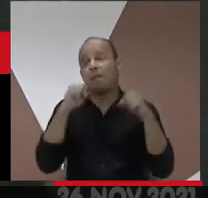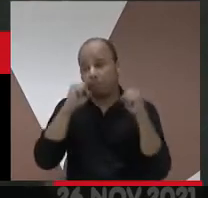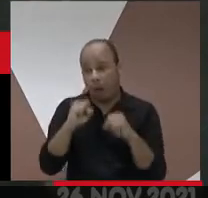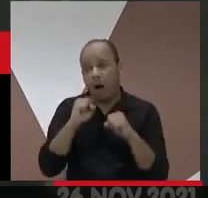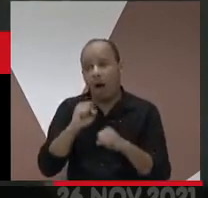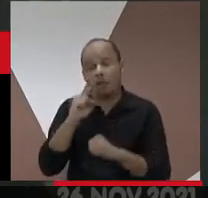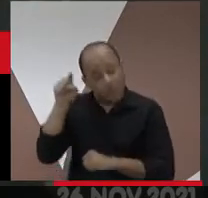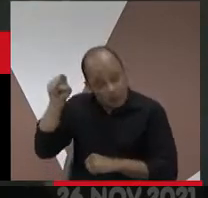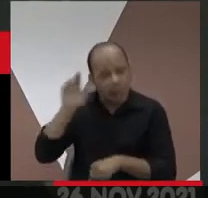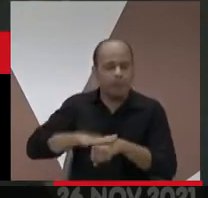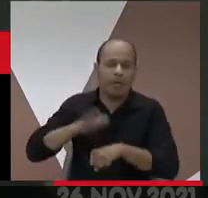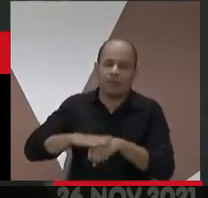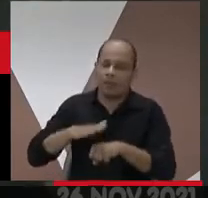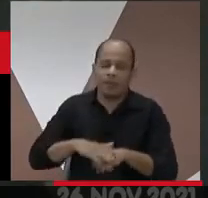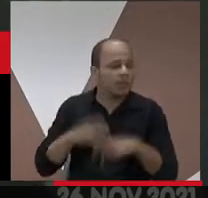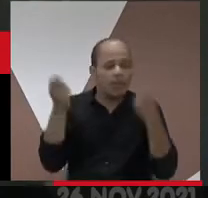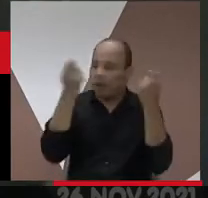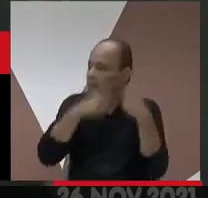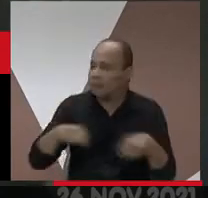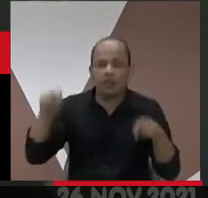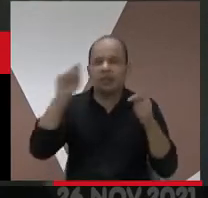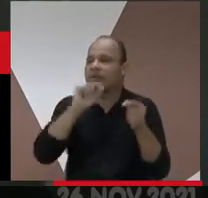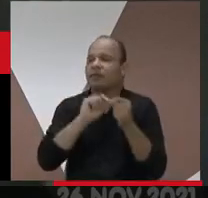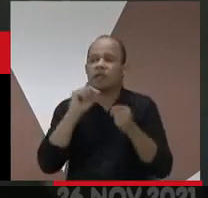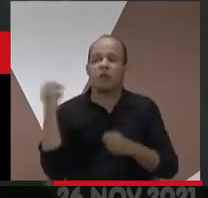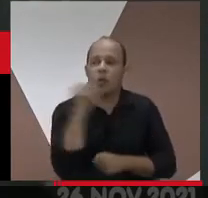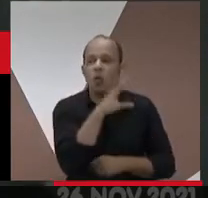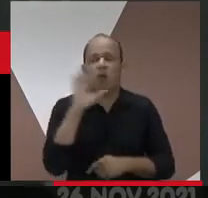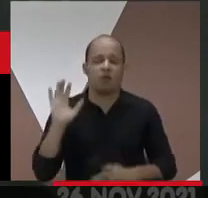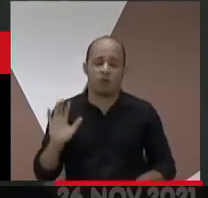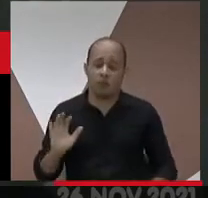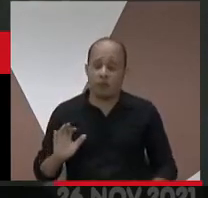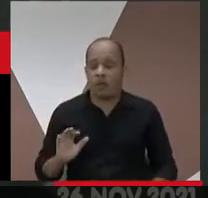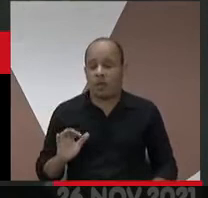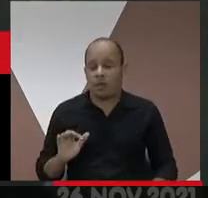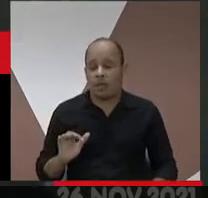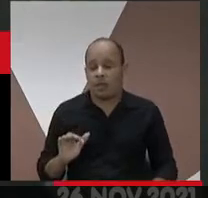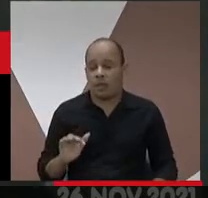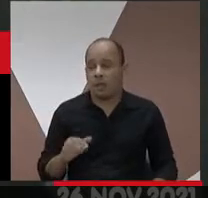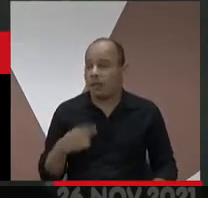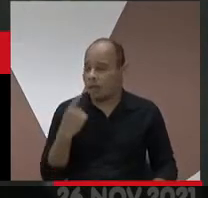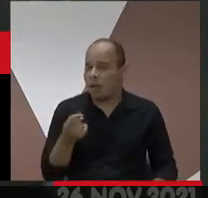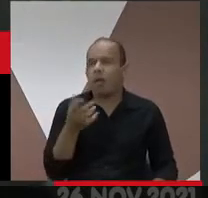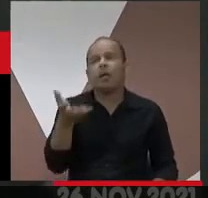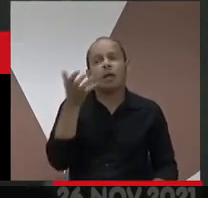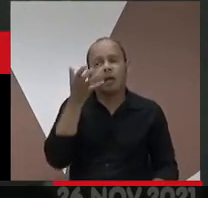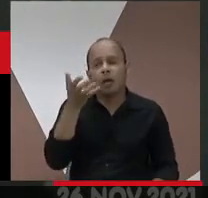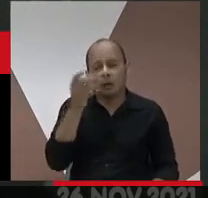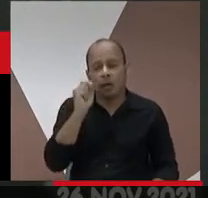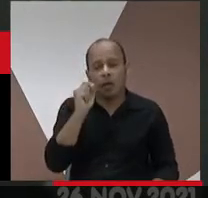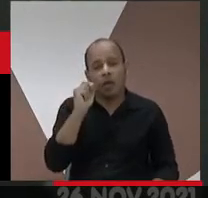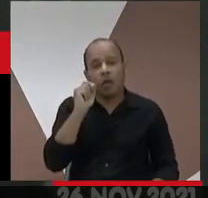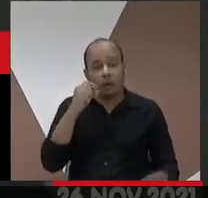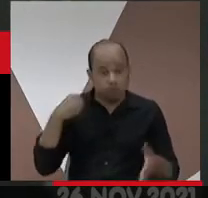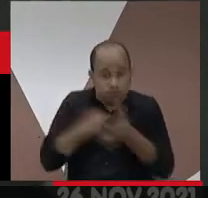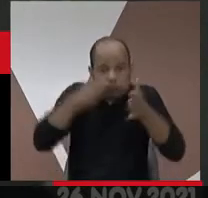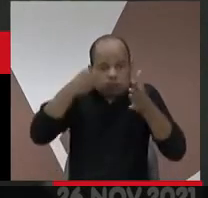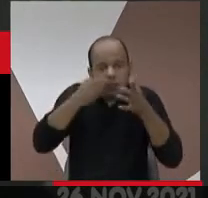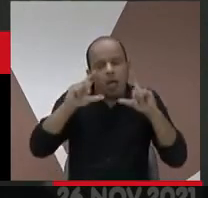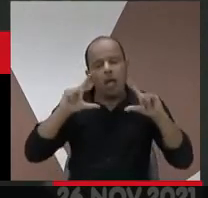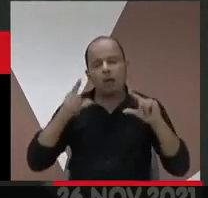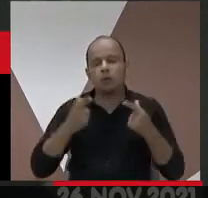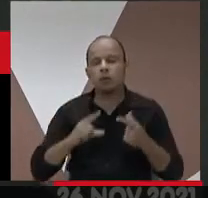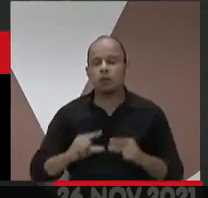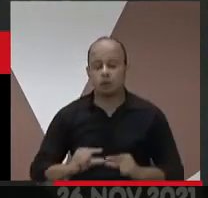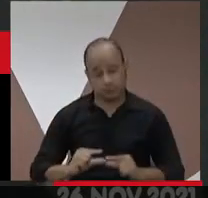como ambientalista, a gente não é contra o progresso, mas a gente quer que tenha menos impacto ambiental na